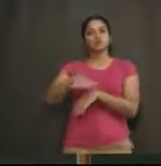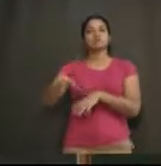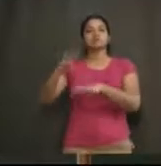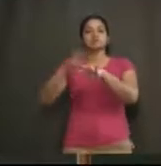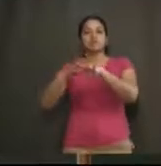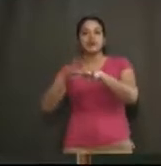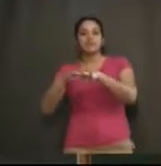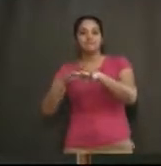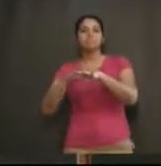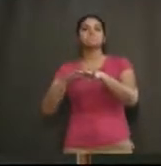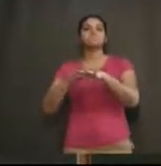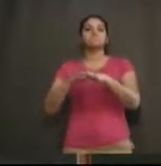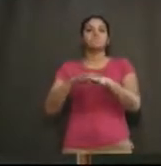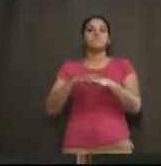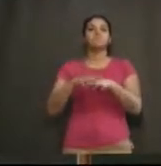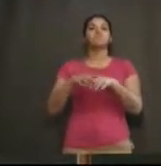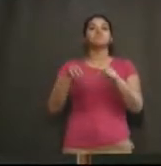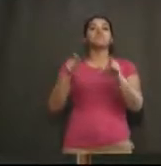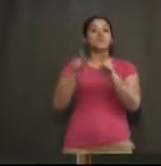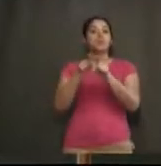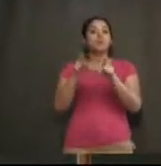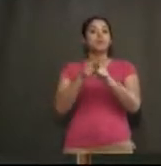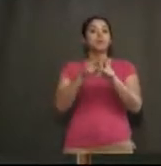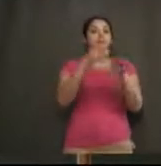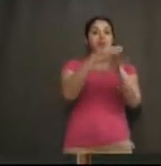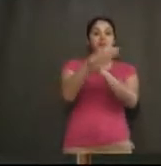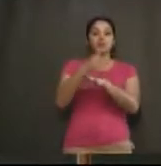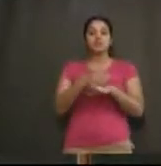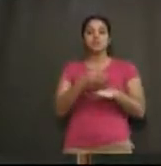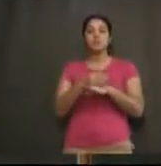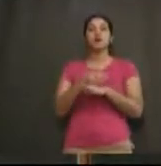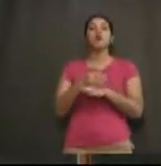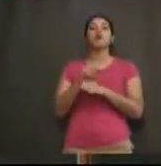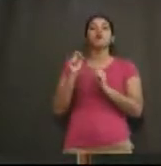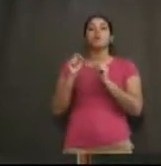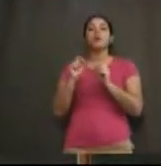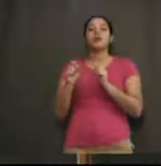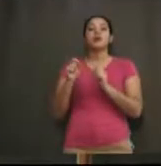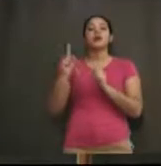Teremos participação de alunos do ensino básico vinculados à escola de aplicação,